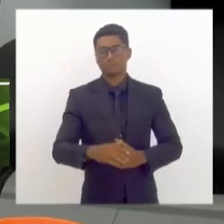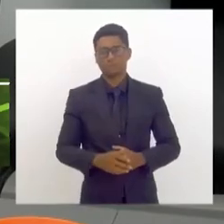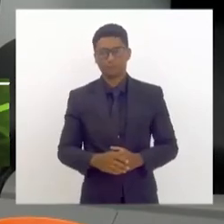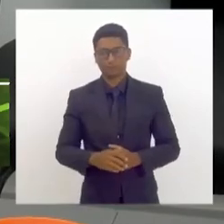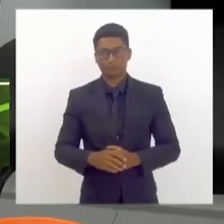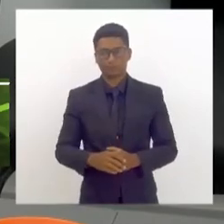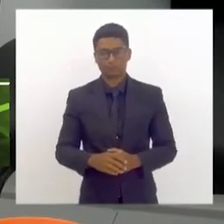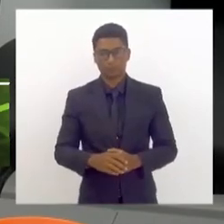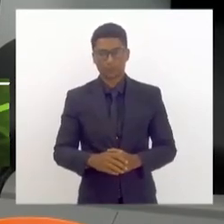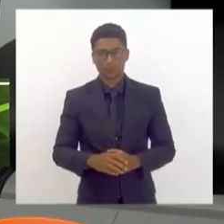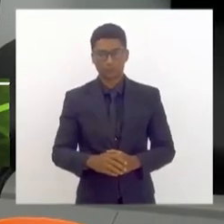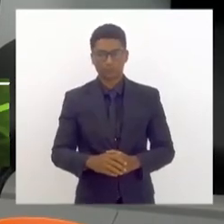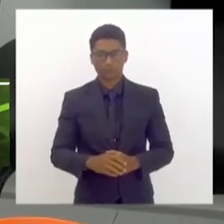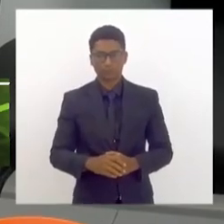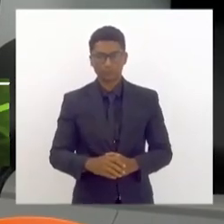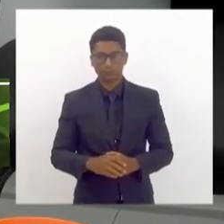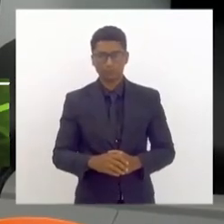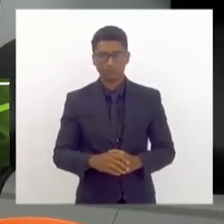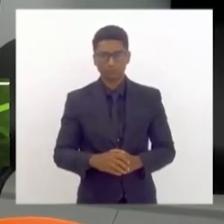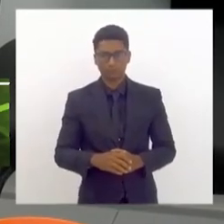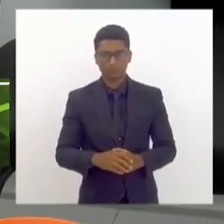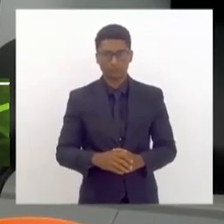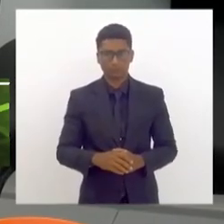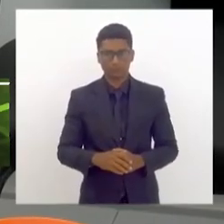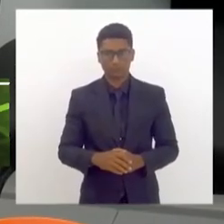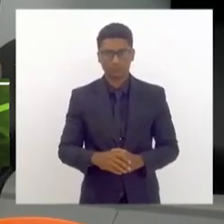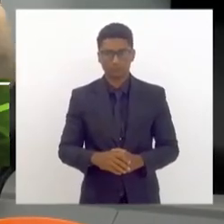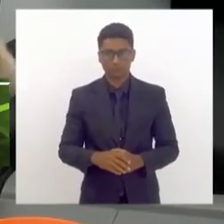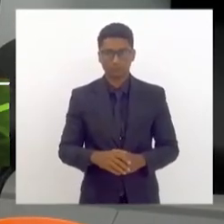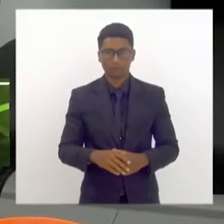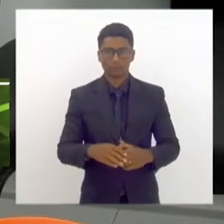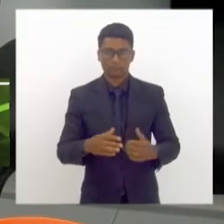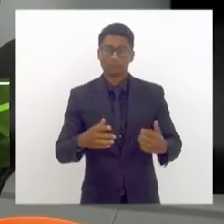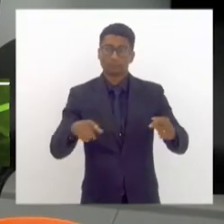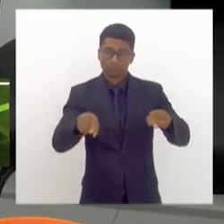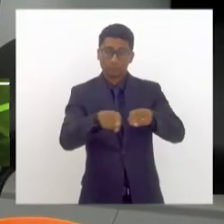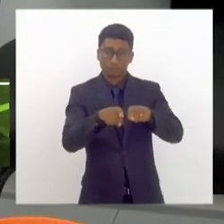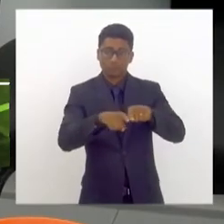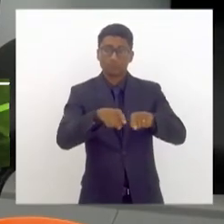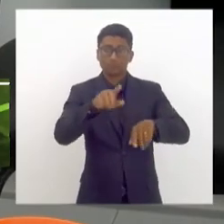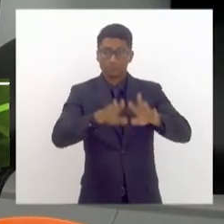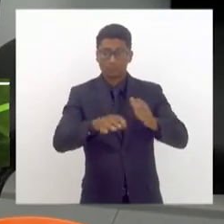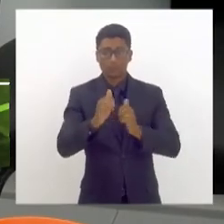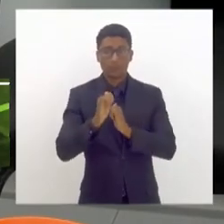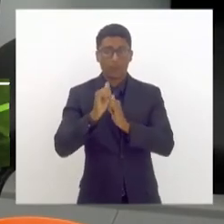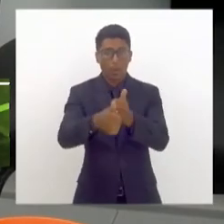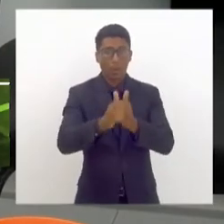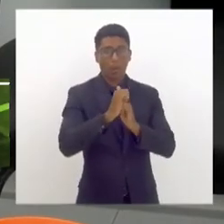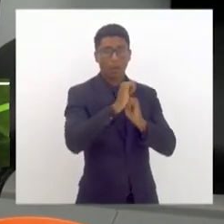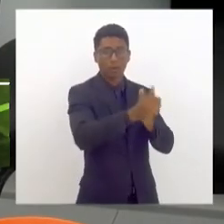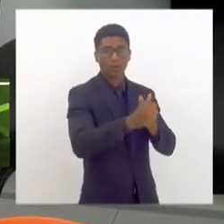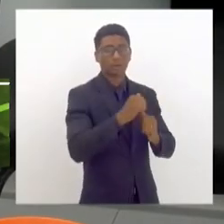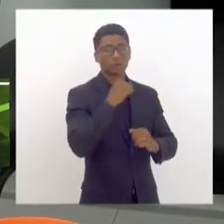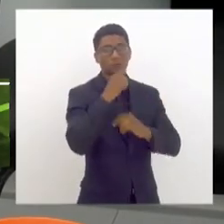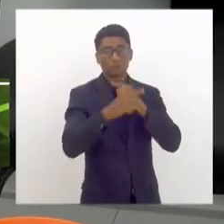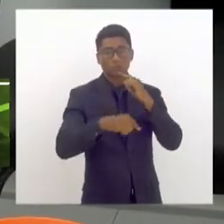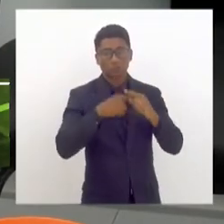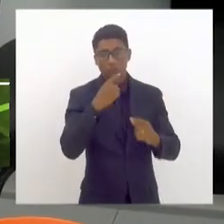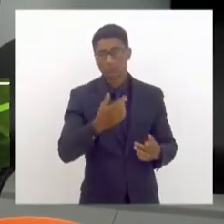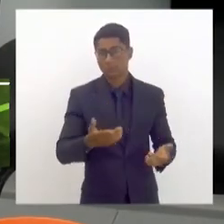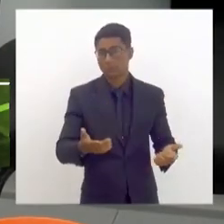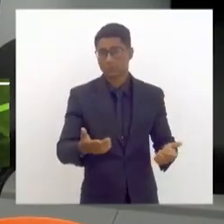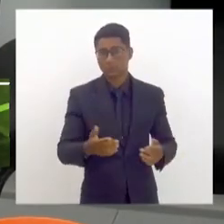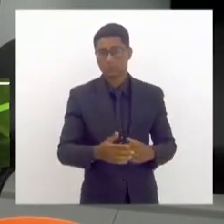Mas é isso, a gente também deixa de fazer acompanhamentos que a equipe técnica